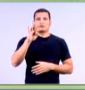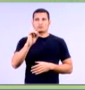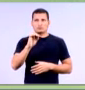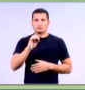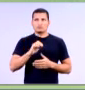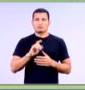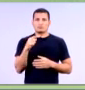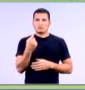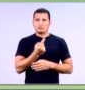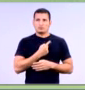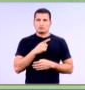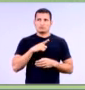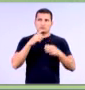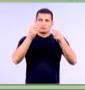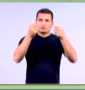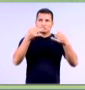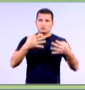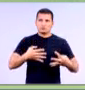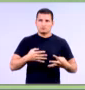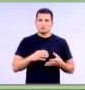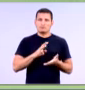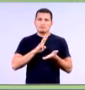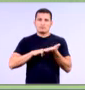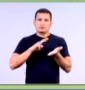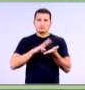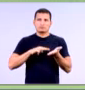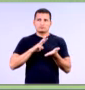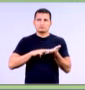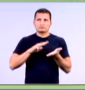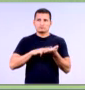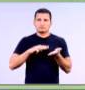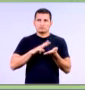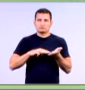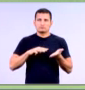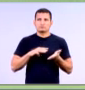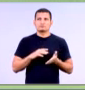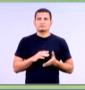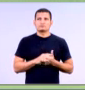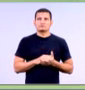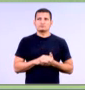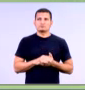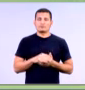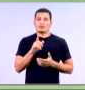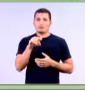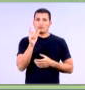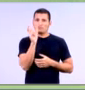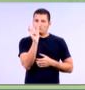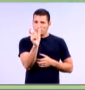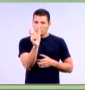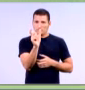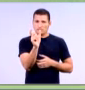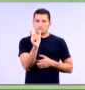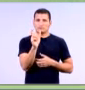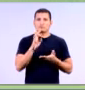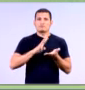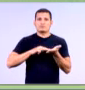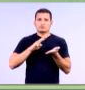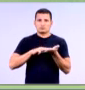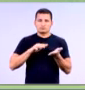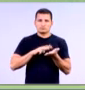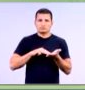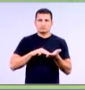nós estamos falando em definição de métodos. Ótimo. Essa é a palavra mágica agora,